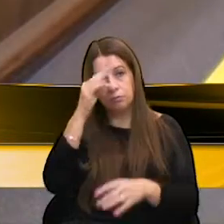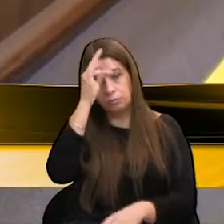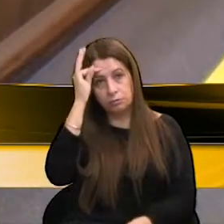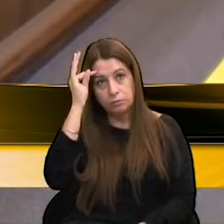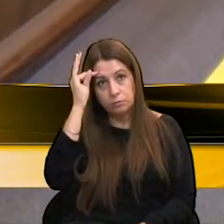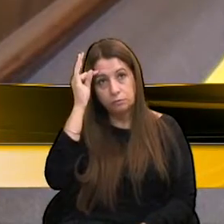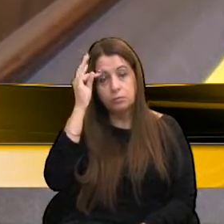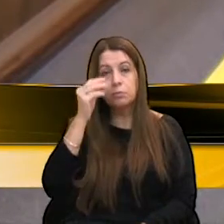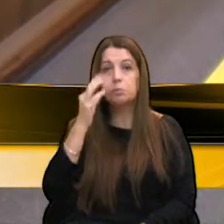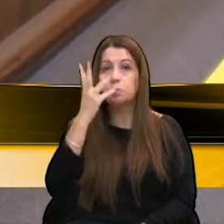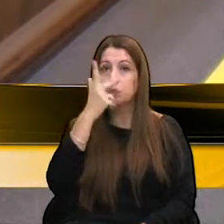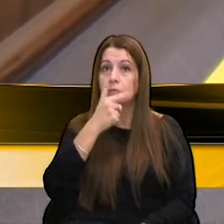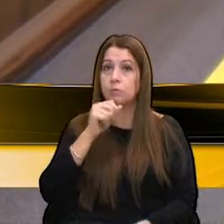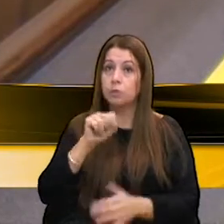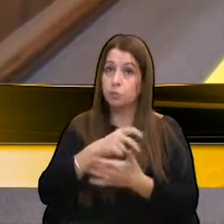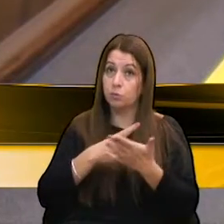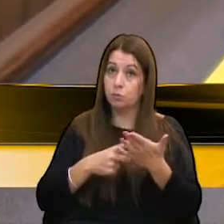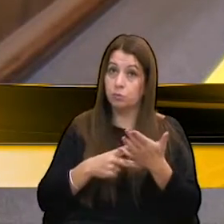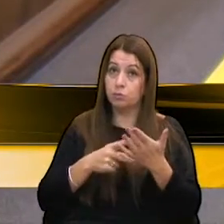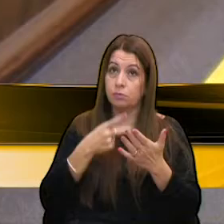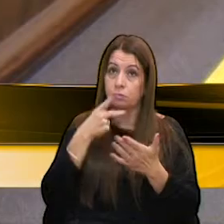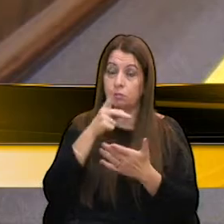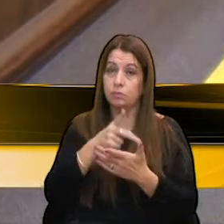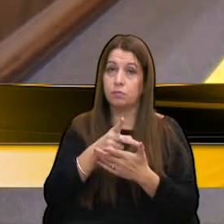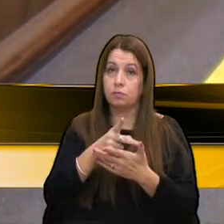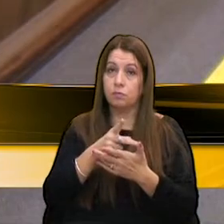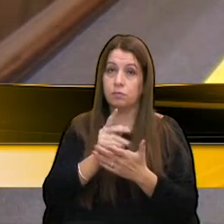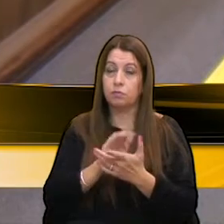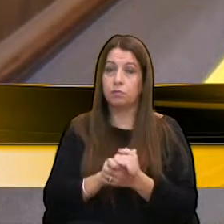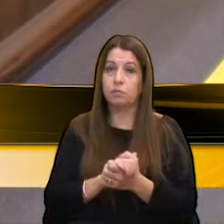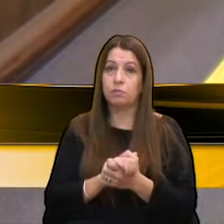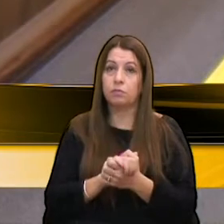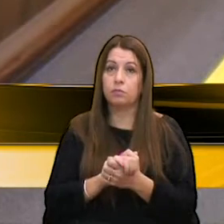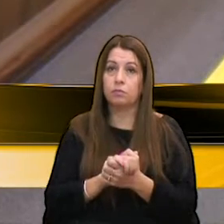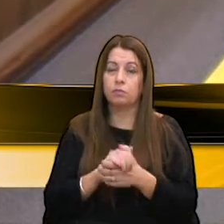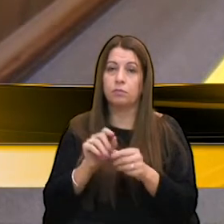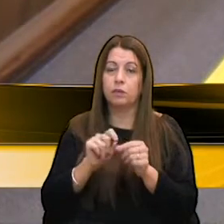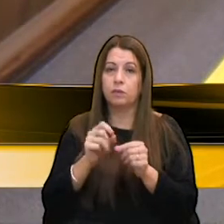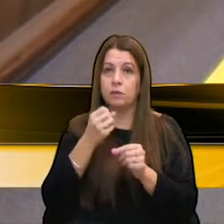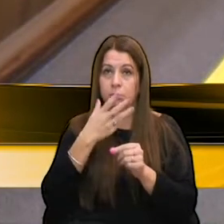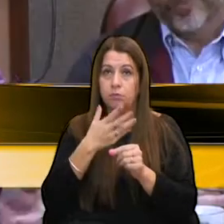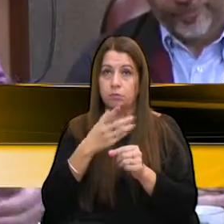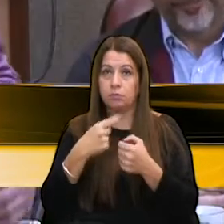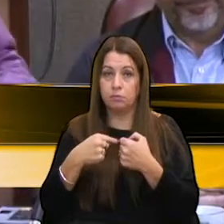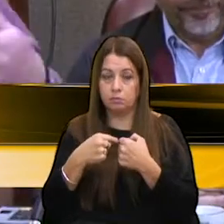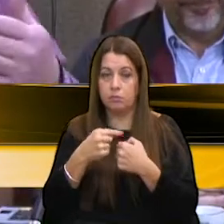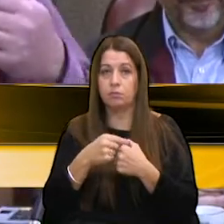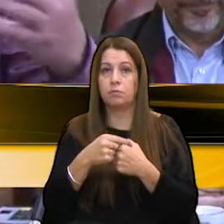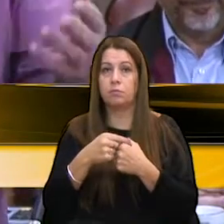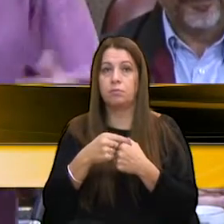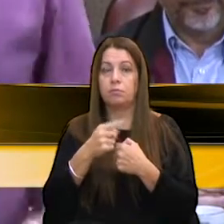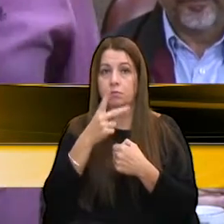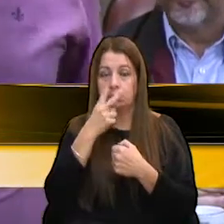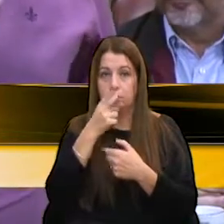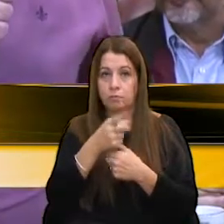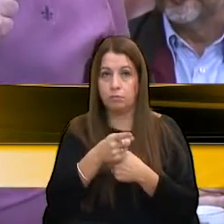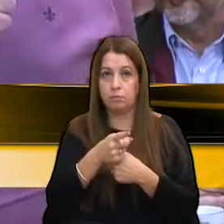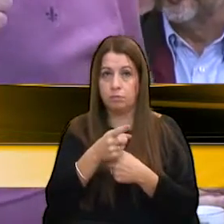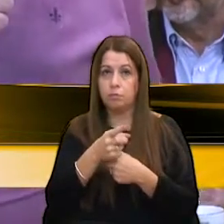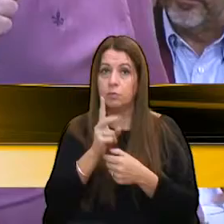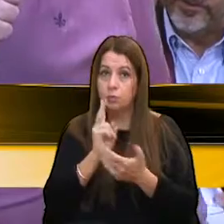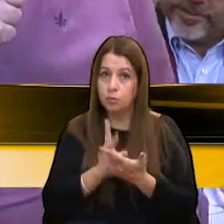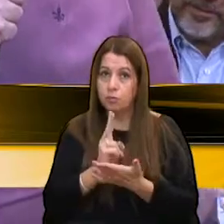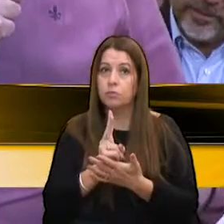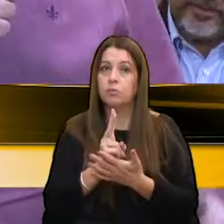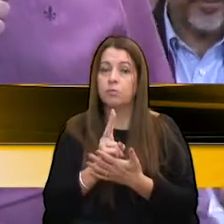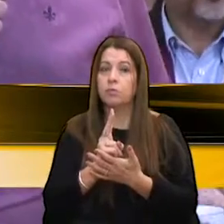Toigo pelo belo projeto e dizer que iniciativas que fazem bem para o município, como esta, devem ir